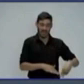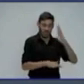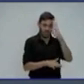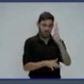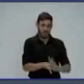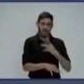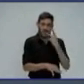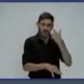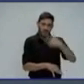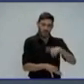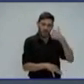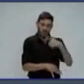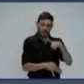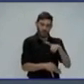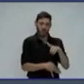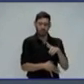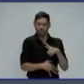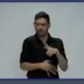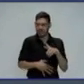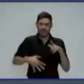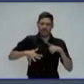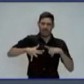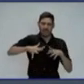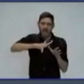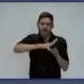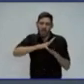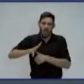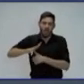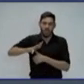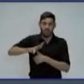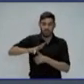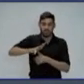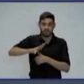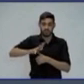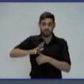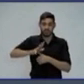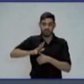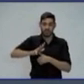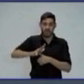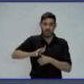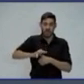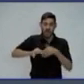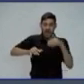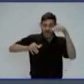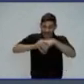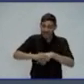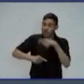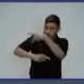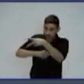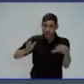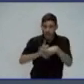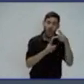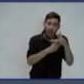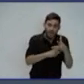incessantemente que teria havido fraude na eleição na qual ele se elegeu.